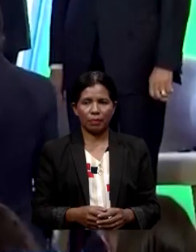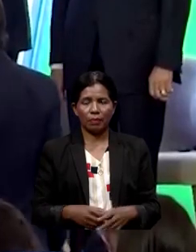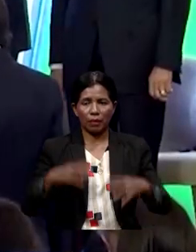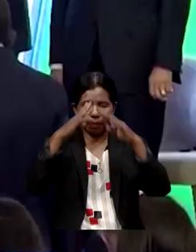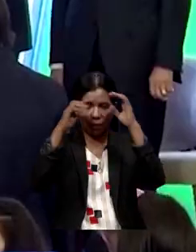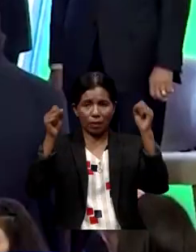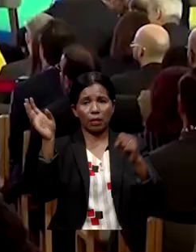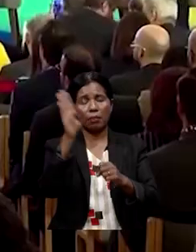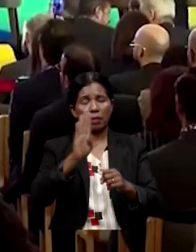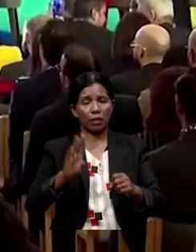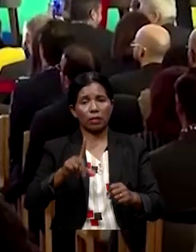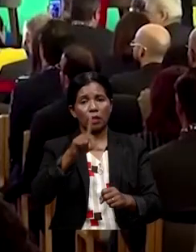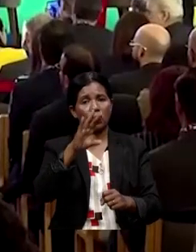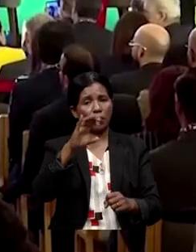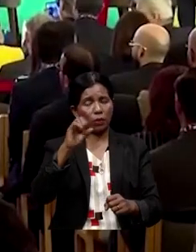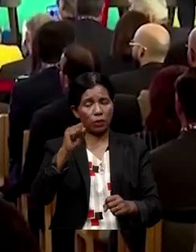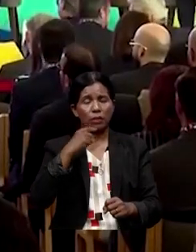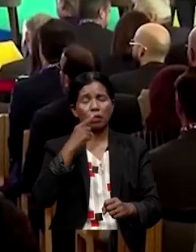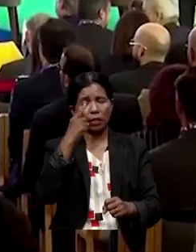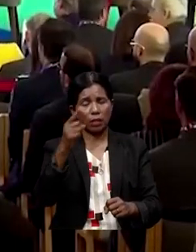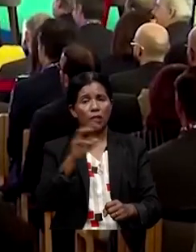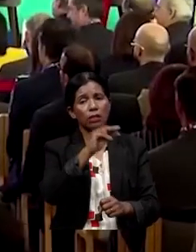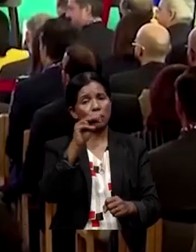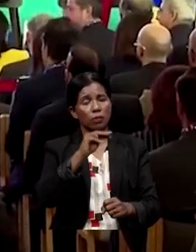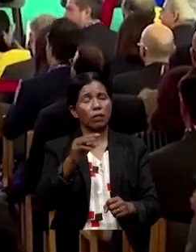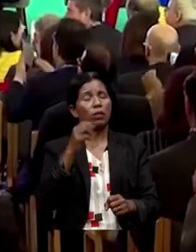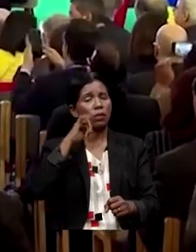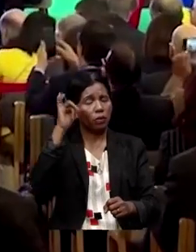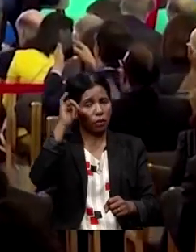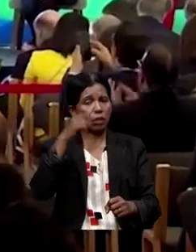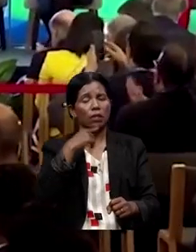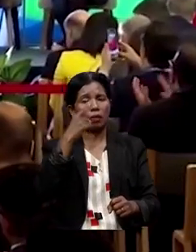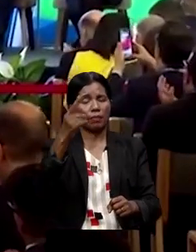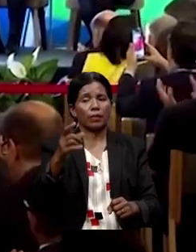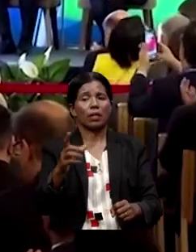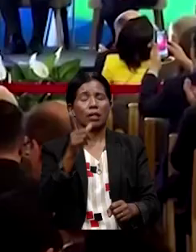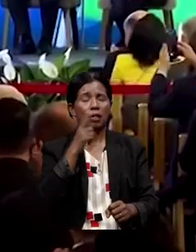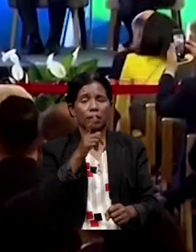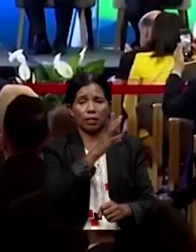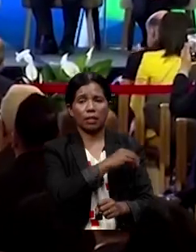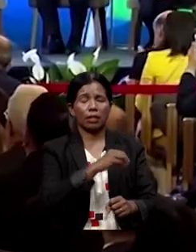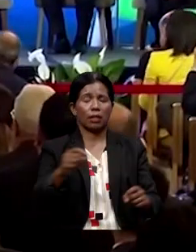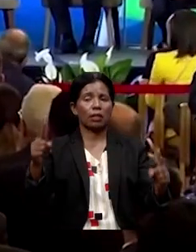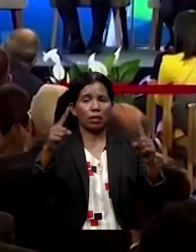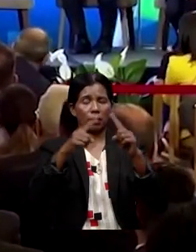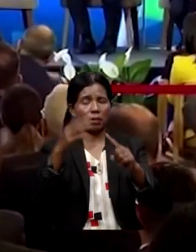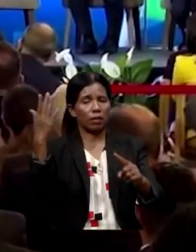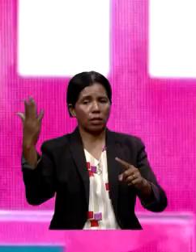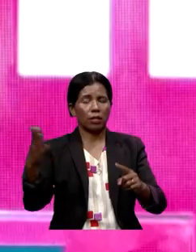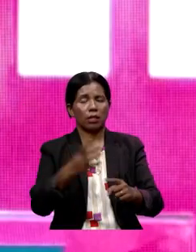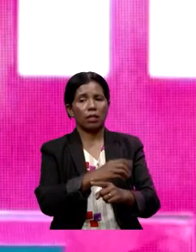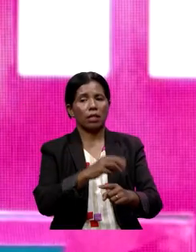Presidente do Brasil, Luiz Inácio Lula da Silva, e a segunda Horsec, condena ataque israelita ao Líbano durante evento em